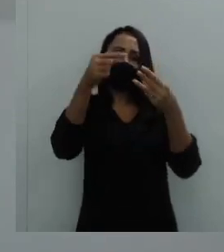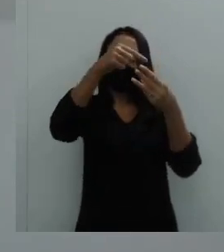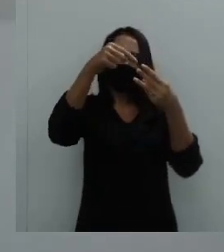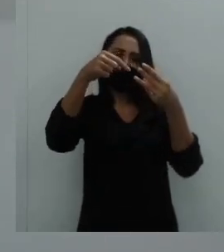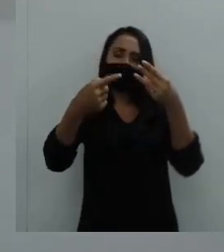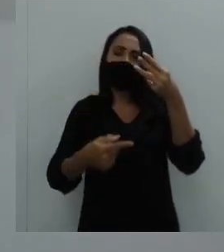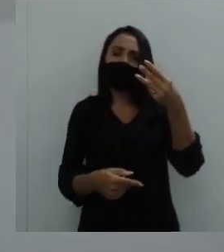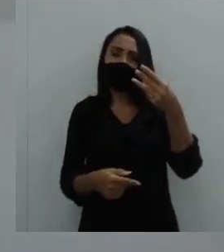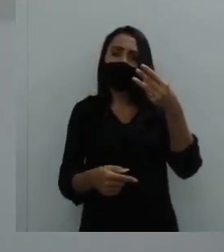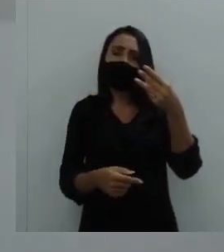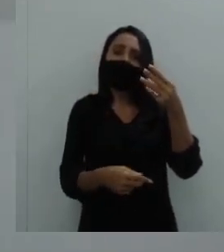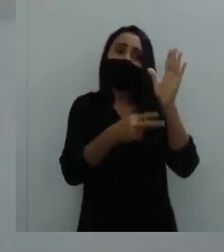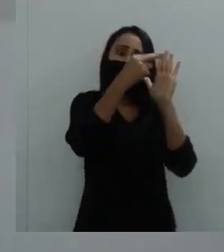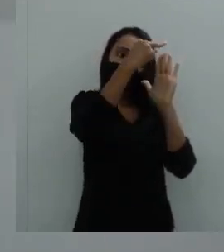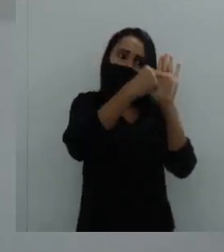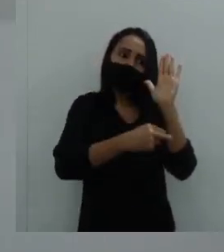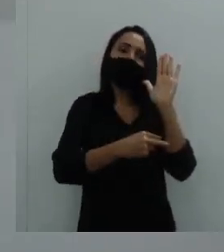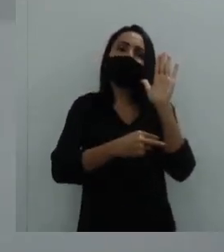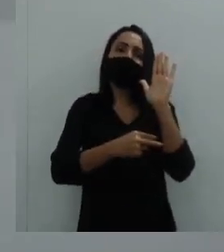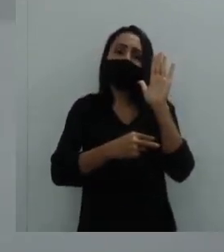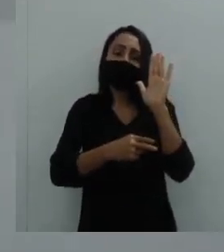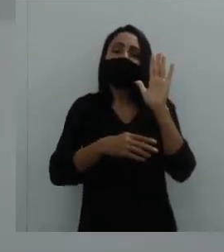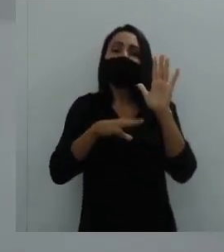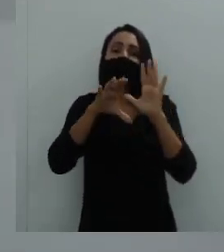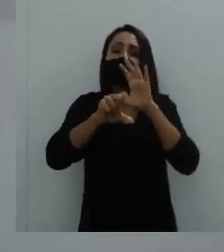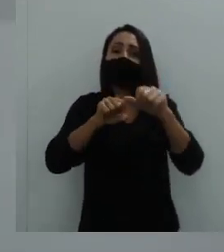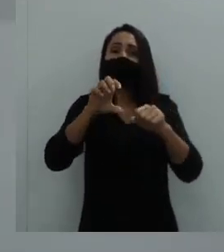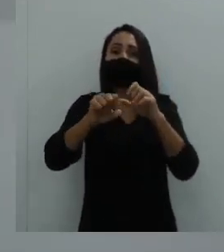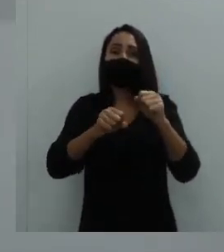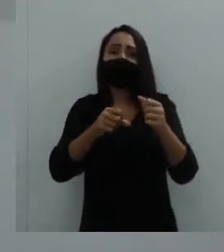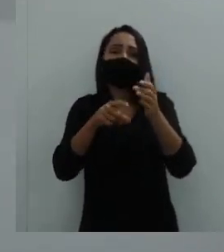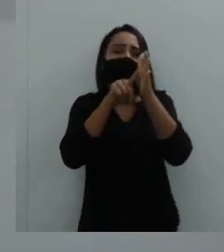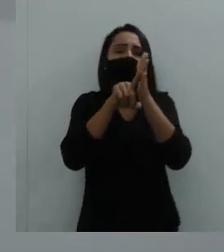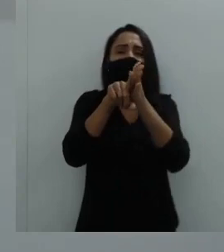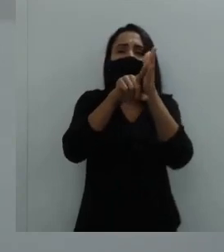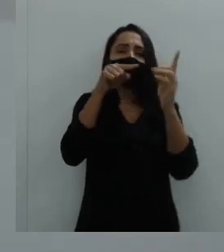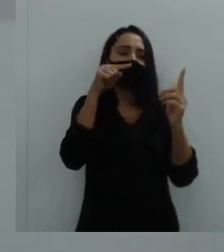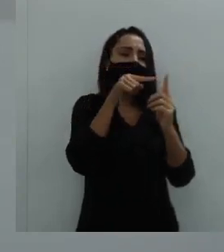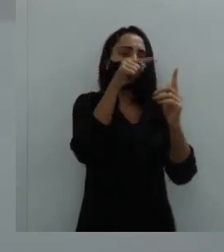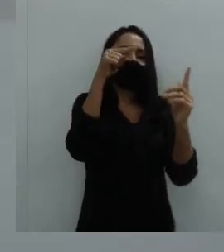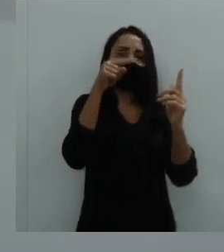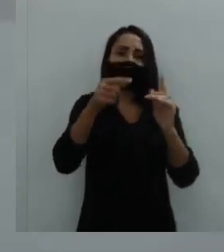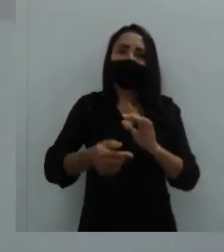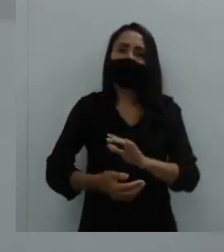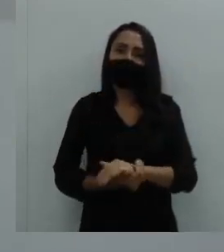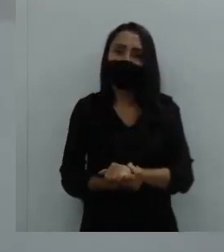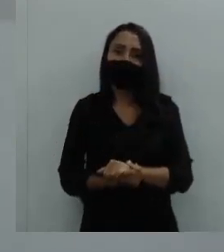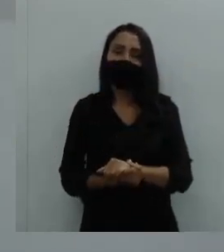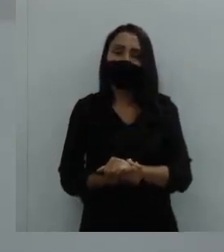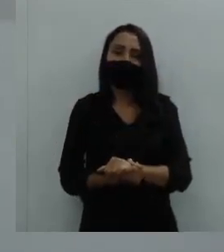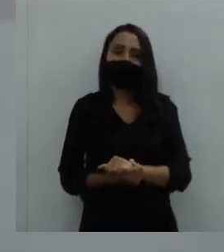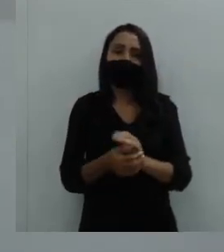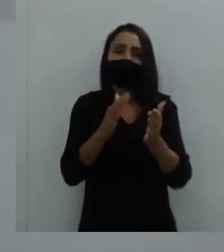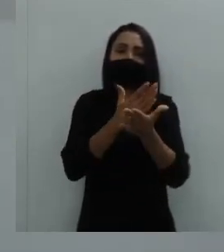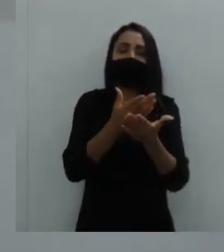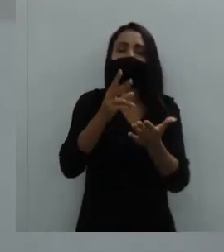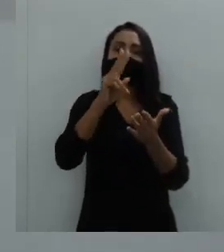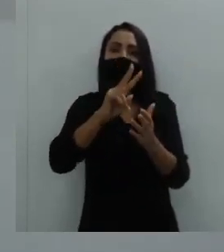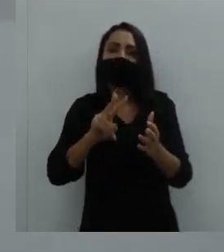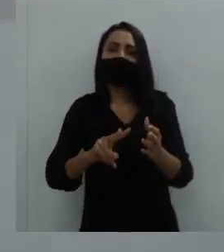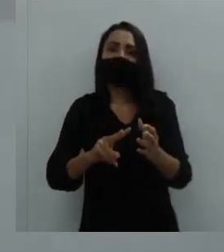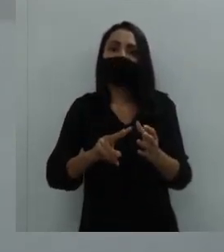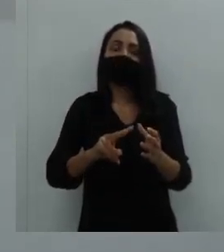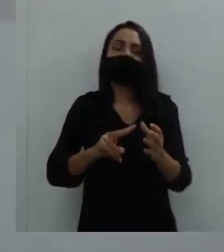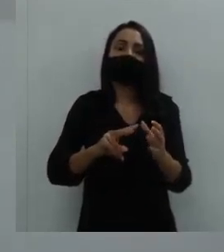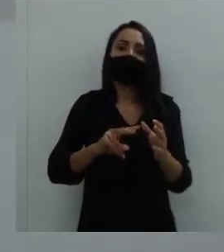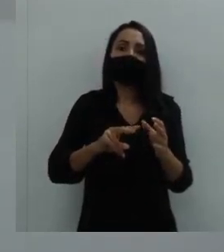parábola e lerem e buscarem nele o quê? O objetivo moral. Esse objetivo moral, muitas vezes, vai buscar o